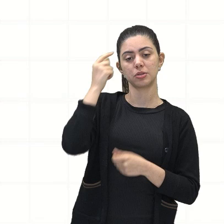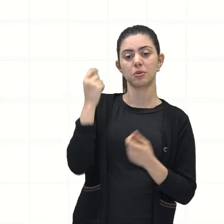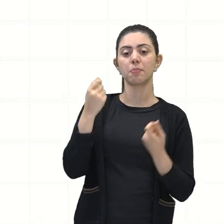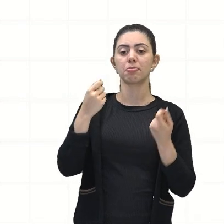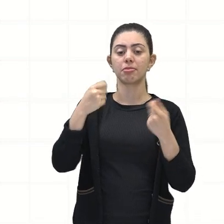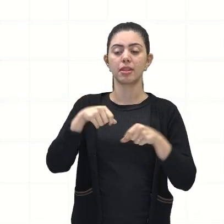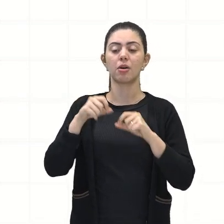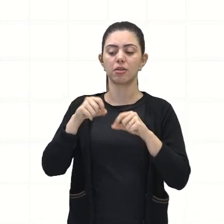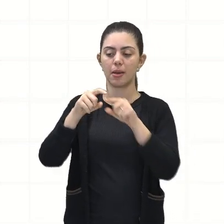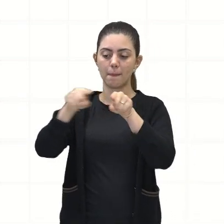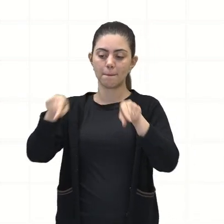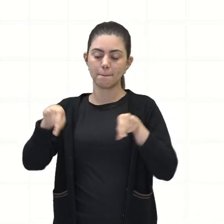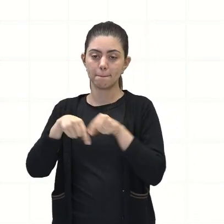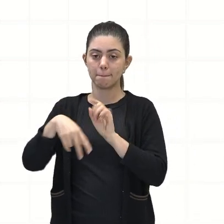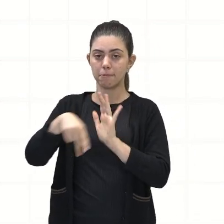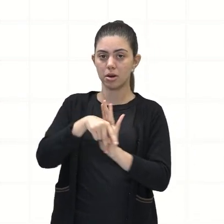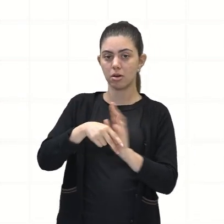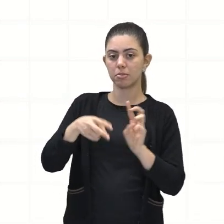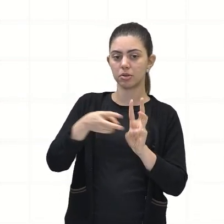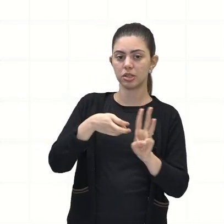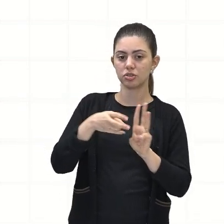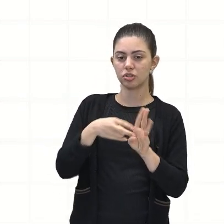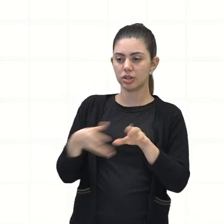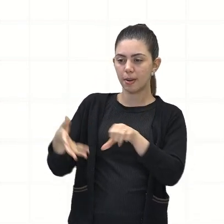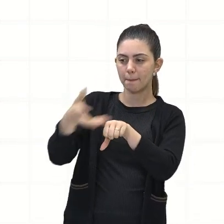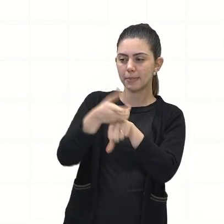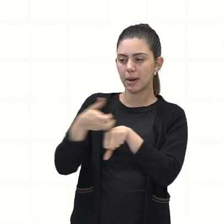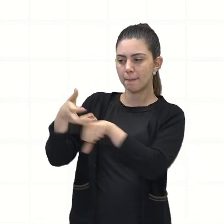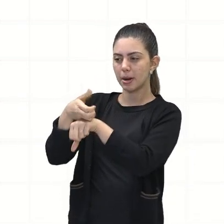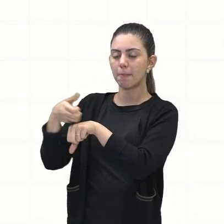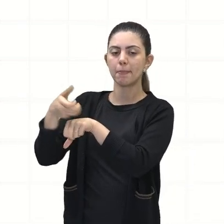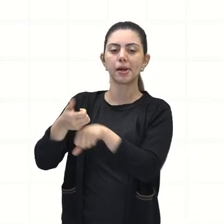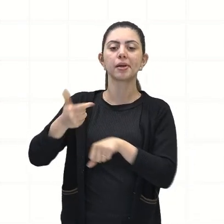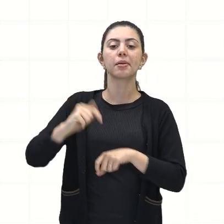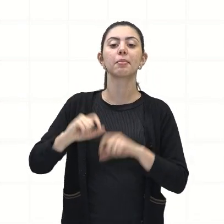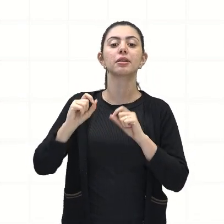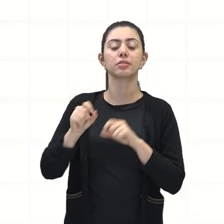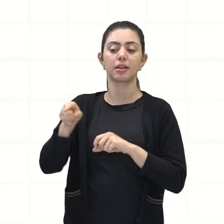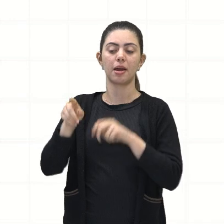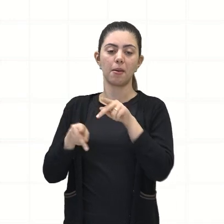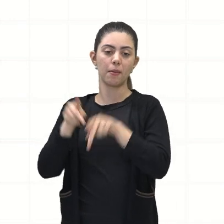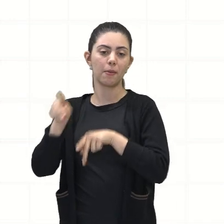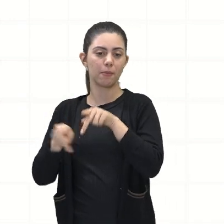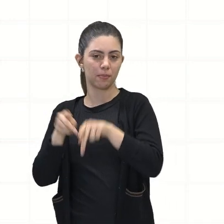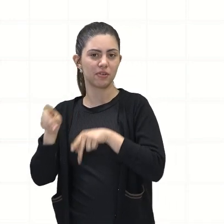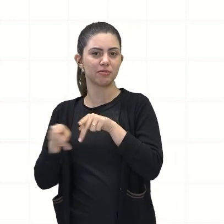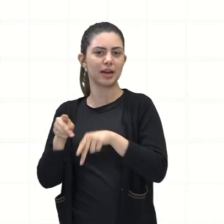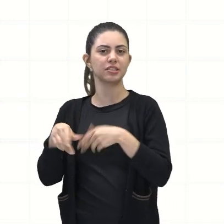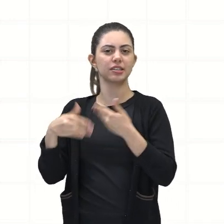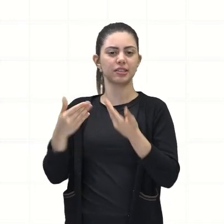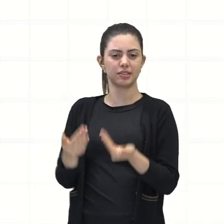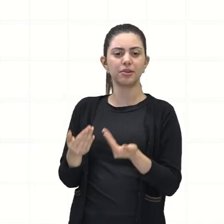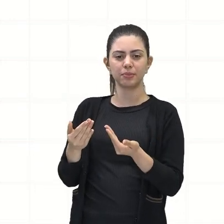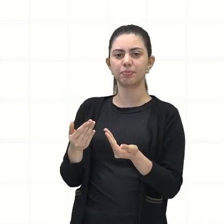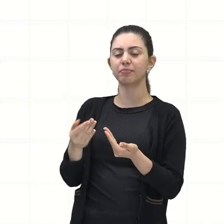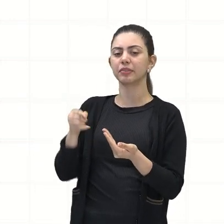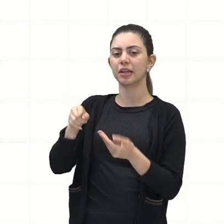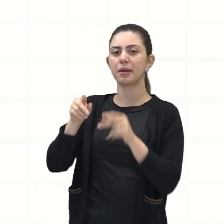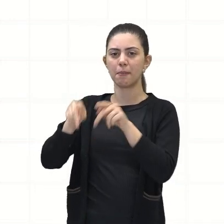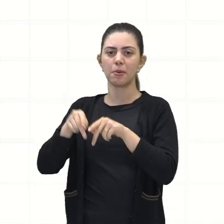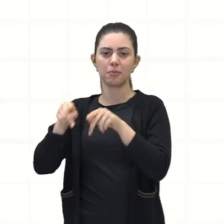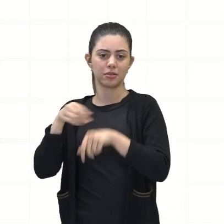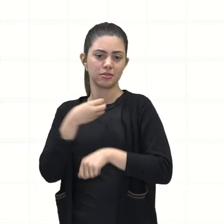terras indígenas e a marginalização de seus povos. Olha só que ponto